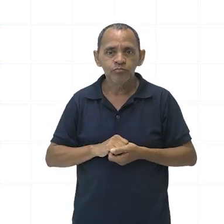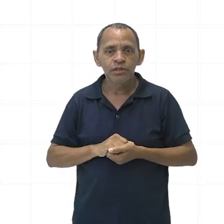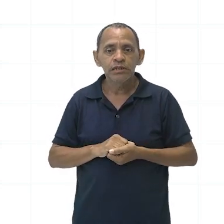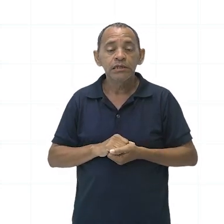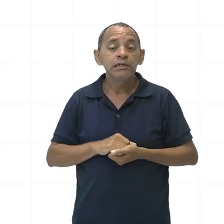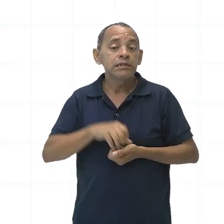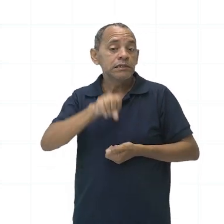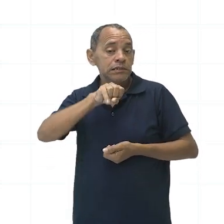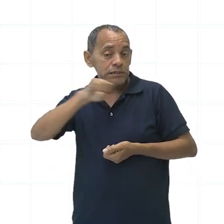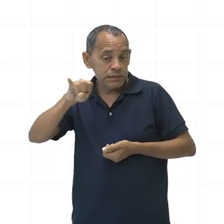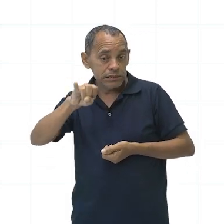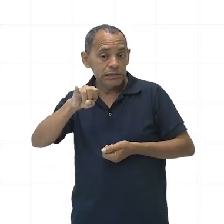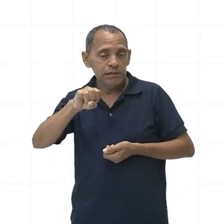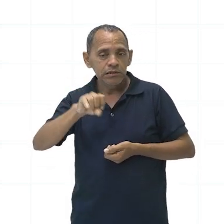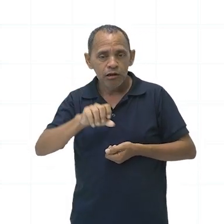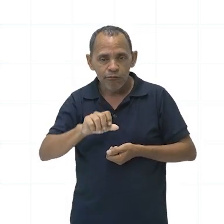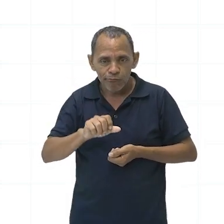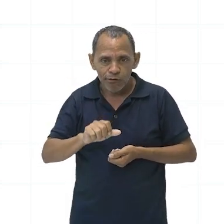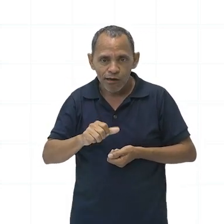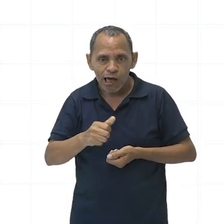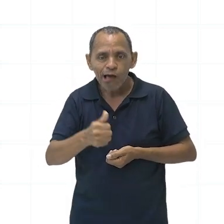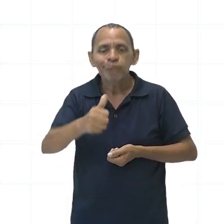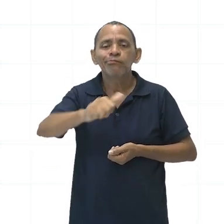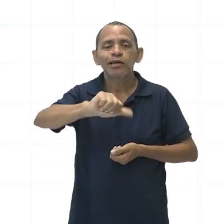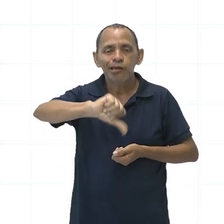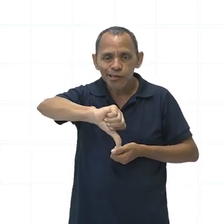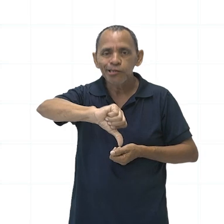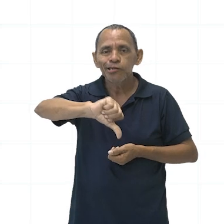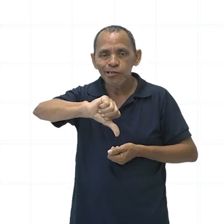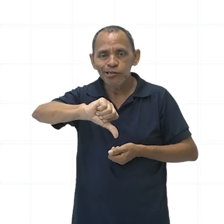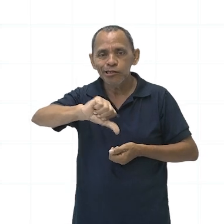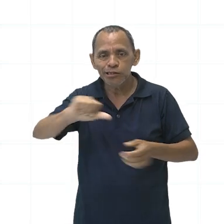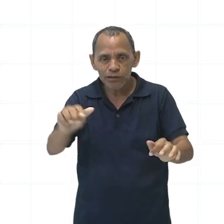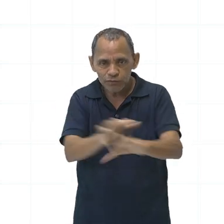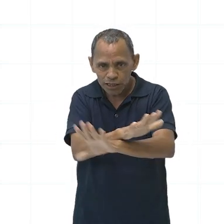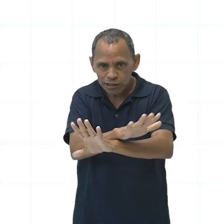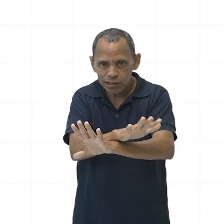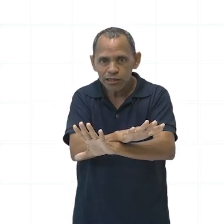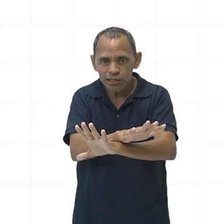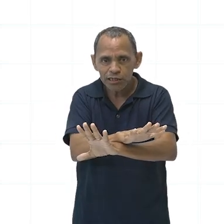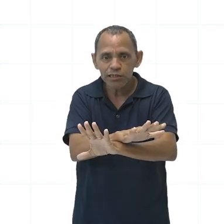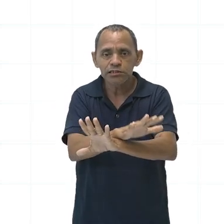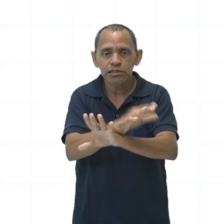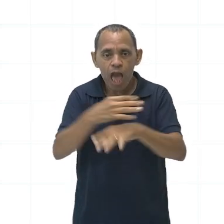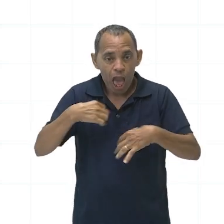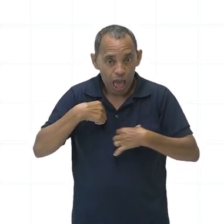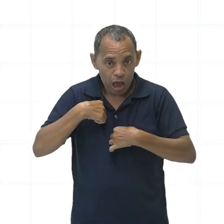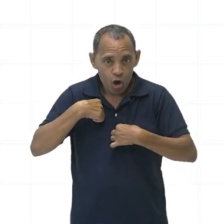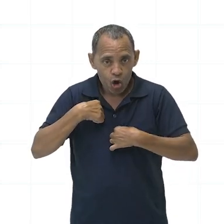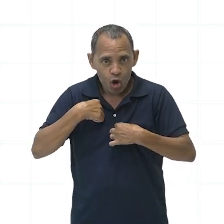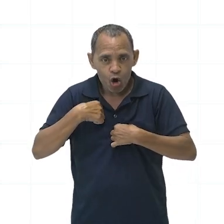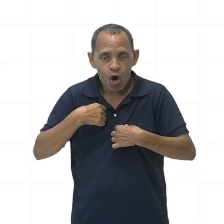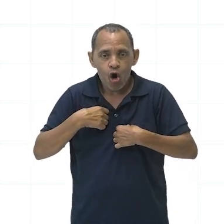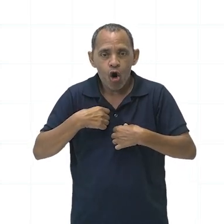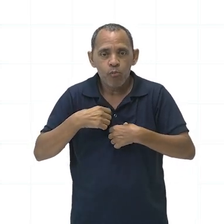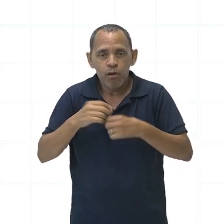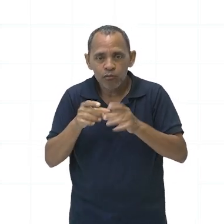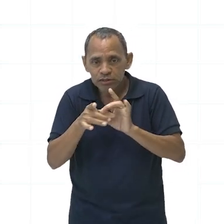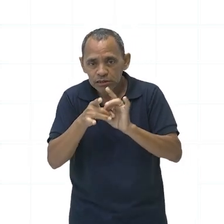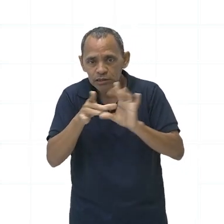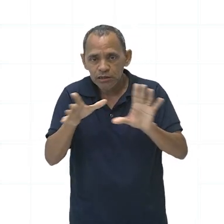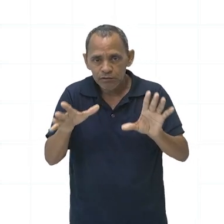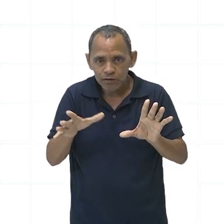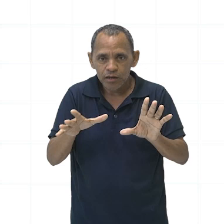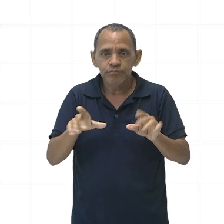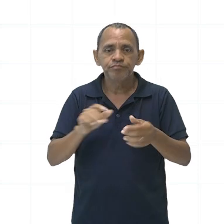termina, você vai observar se a vítima respira, vai afrouxar as vestes dessa pessoa. Se ela não tiver sofrido queda,